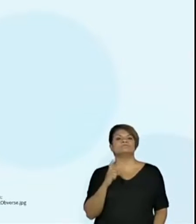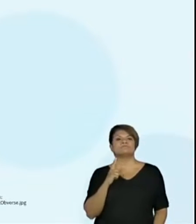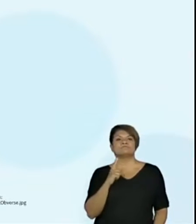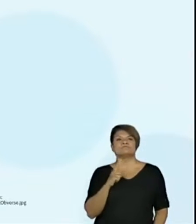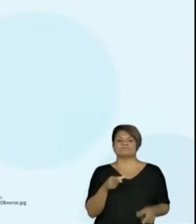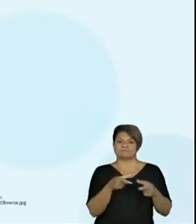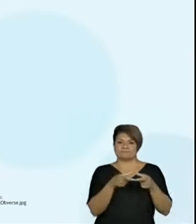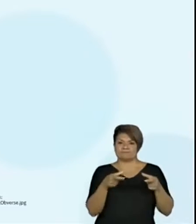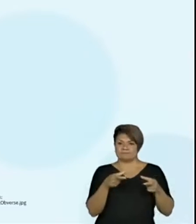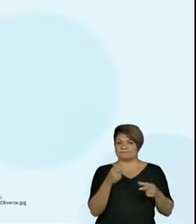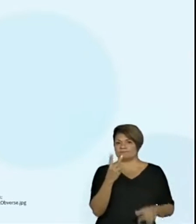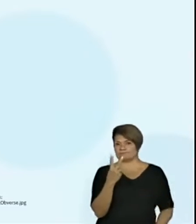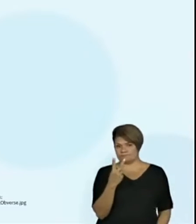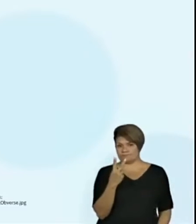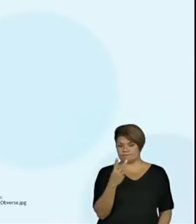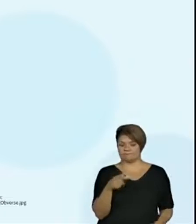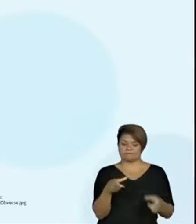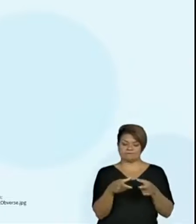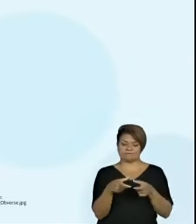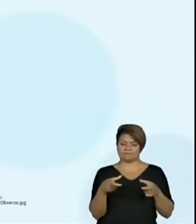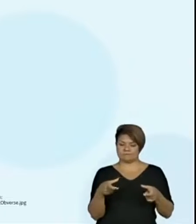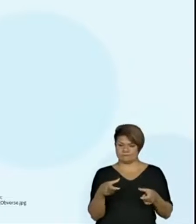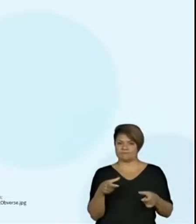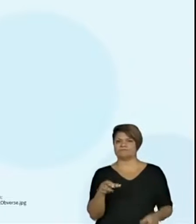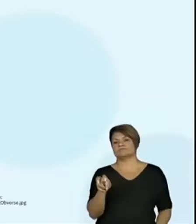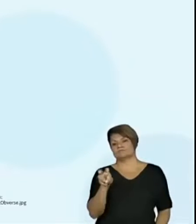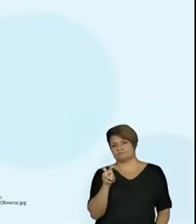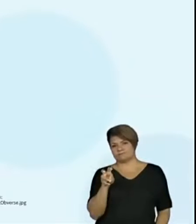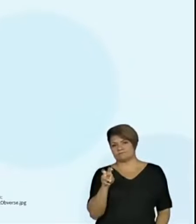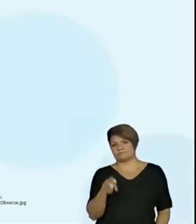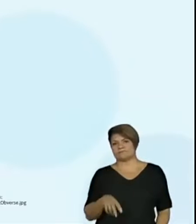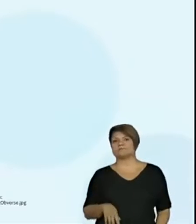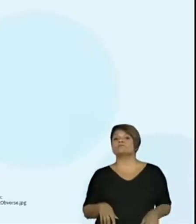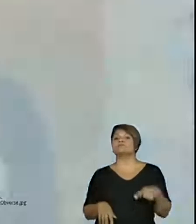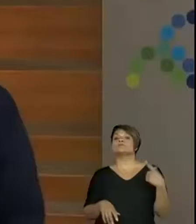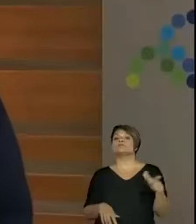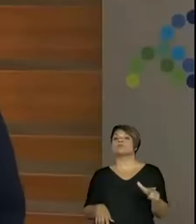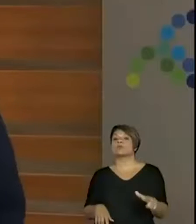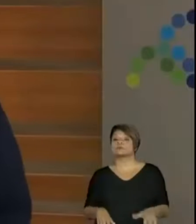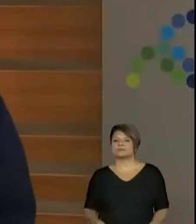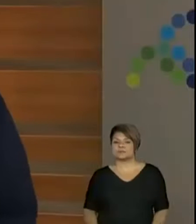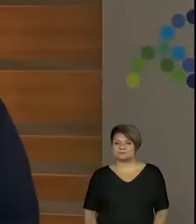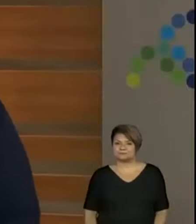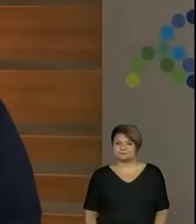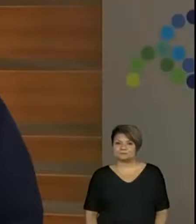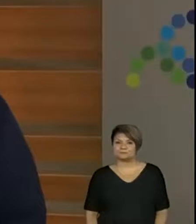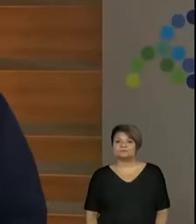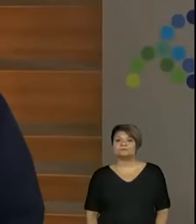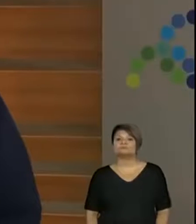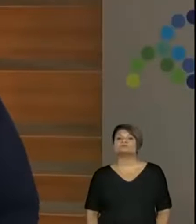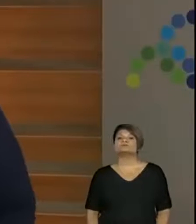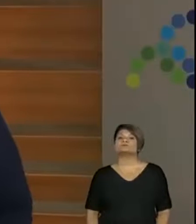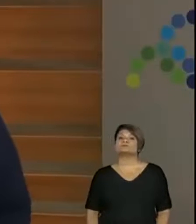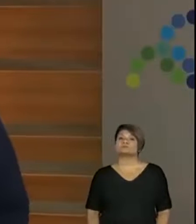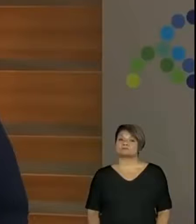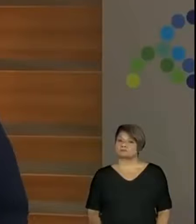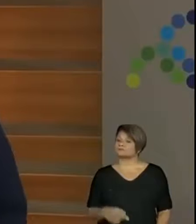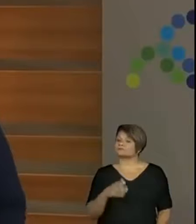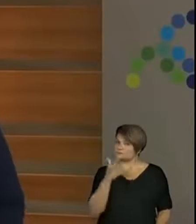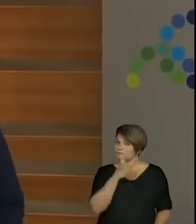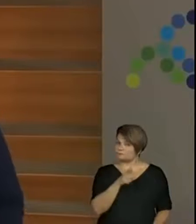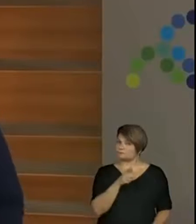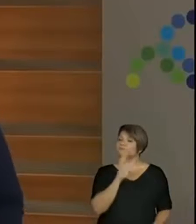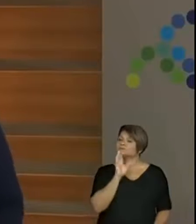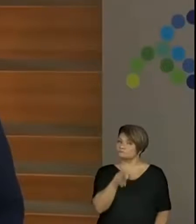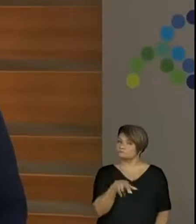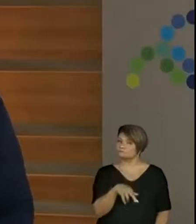2, a cédula de 5. Qual será que é a próxima? Será que você consegue já responder? Pensa aí.